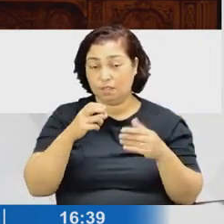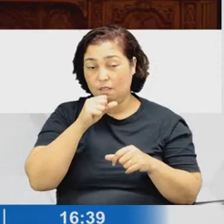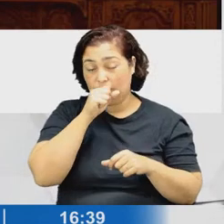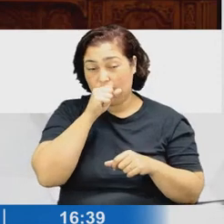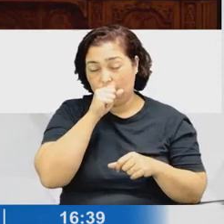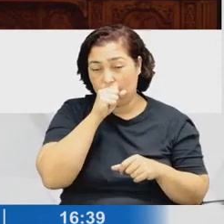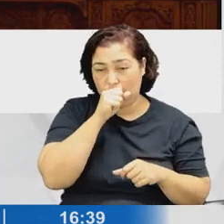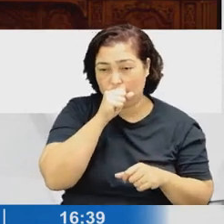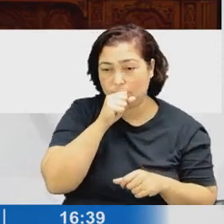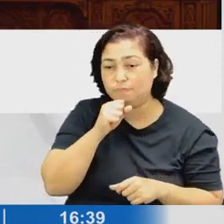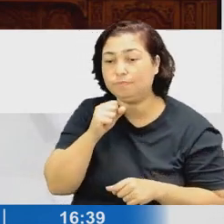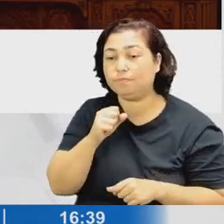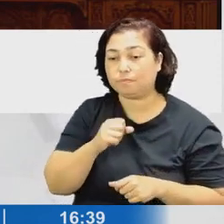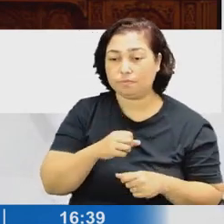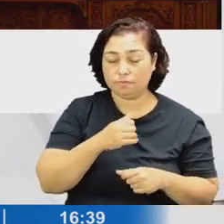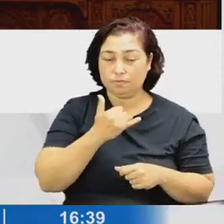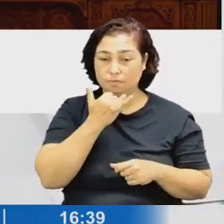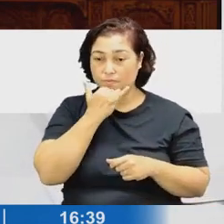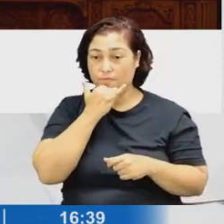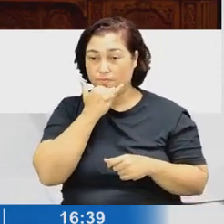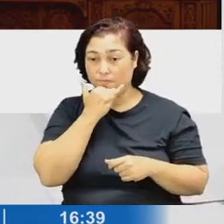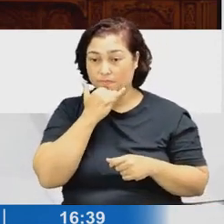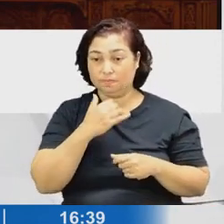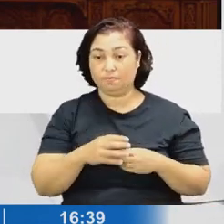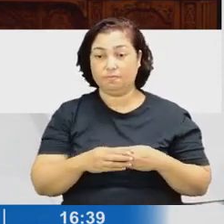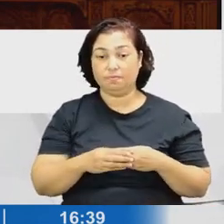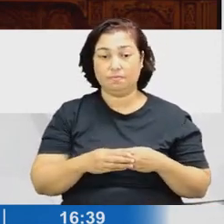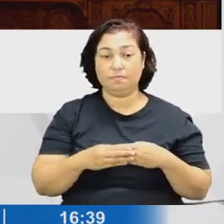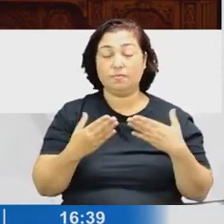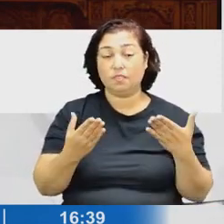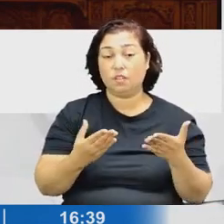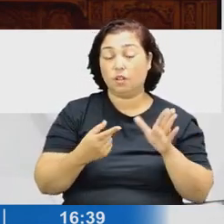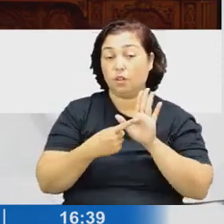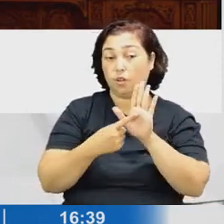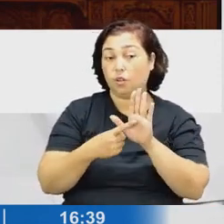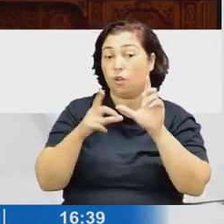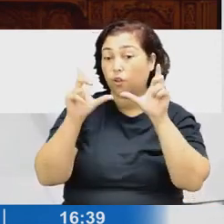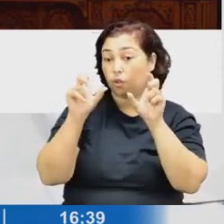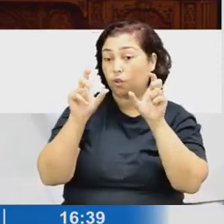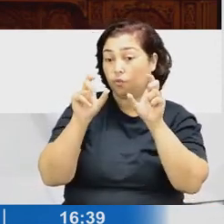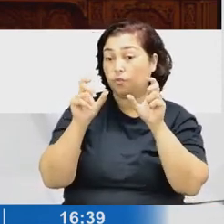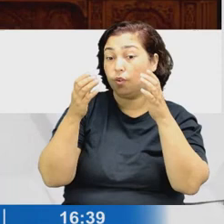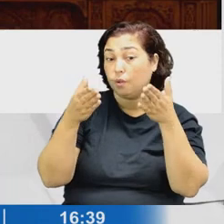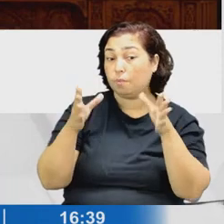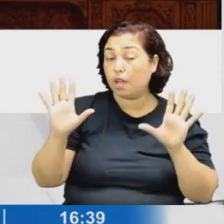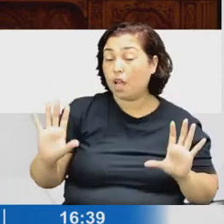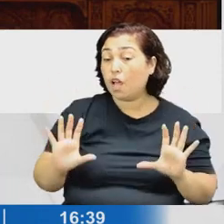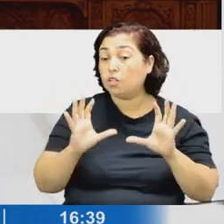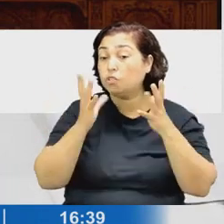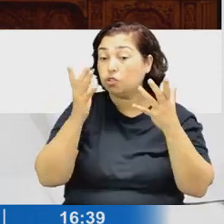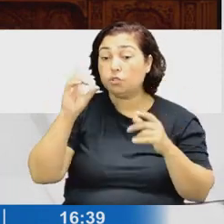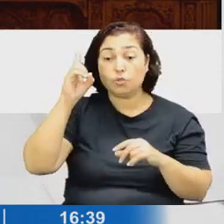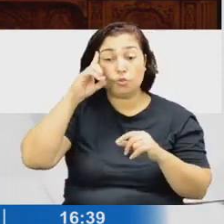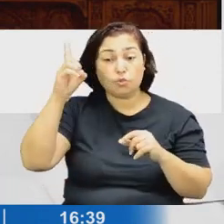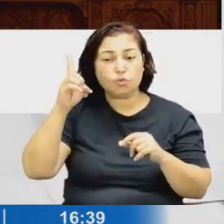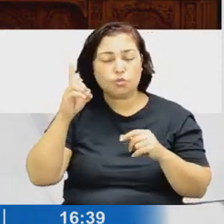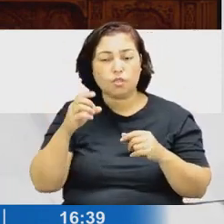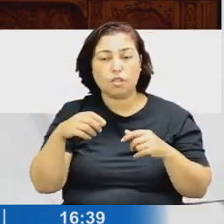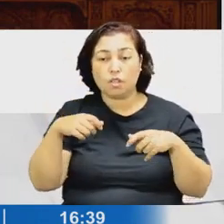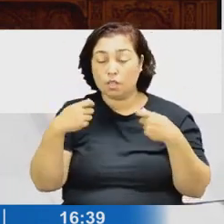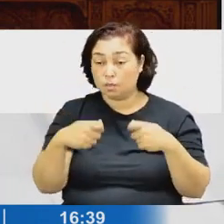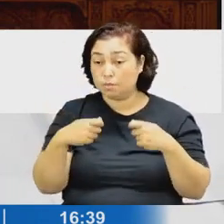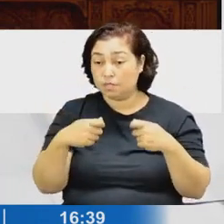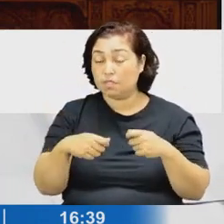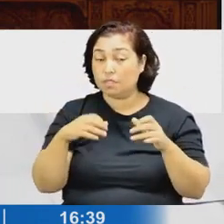você tem que ver a partir do arquétipo e da Constituição técnica que foto cabe para aquele evento da agenda do dia não é difícil tem que